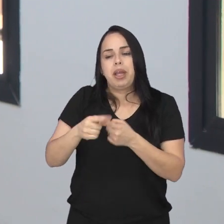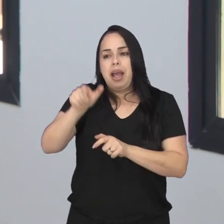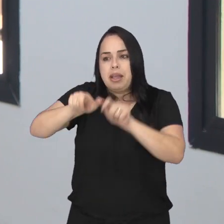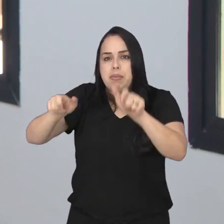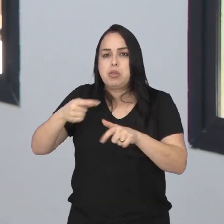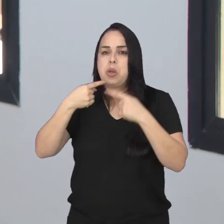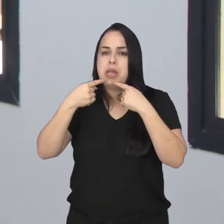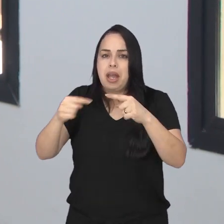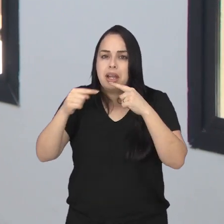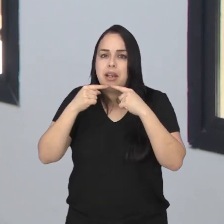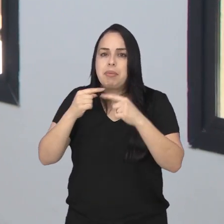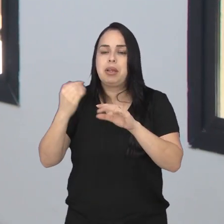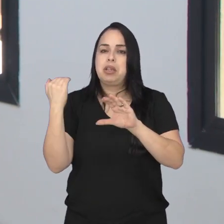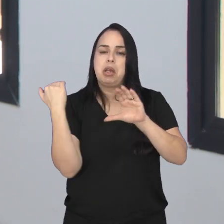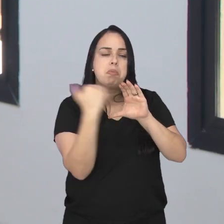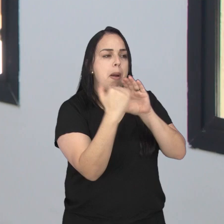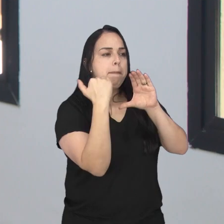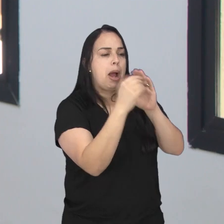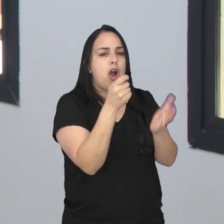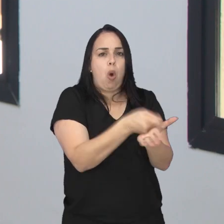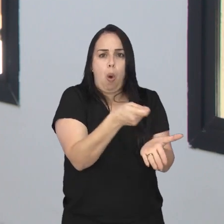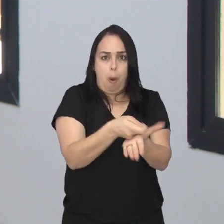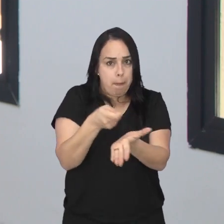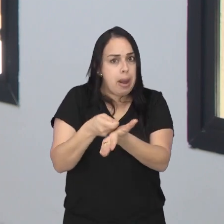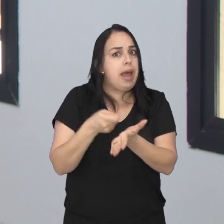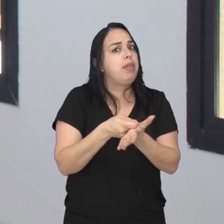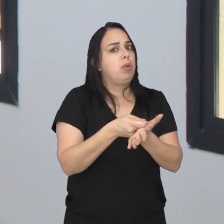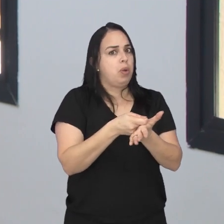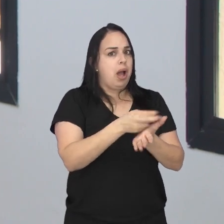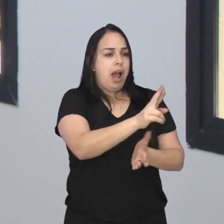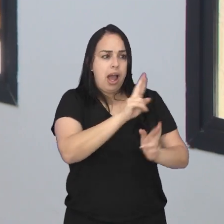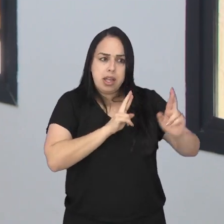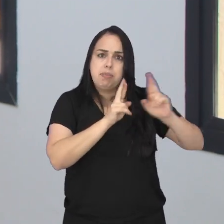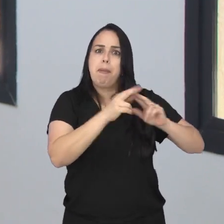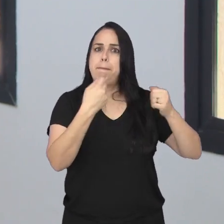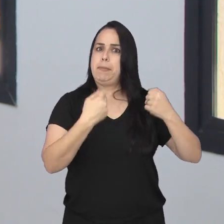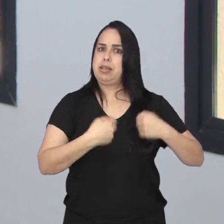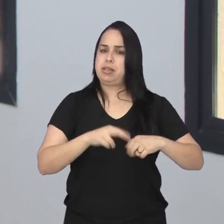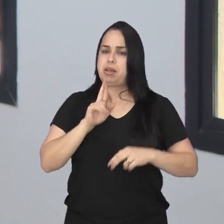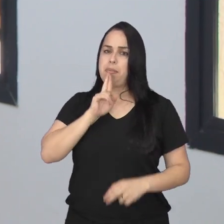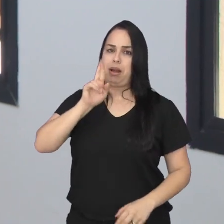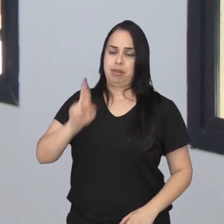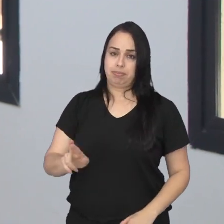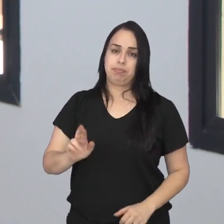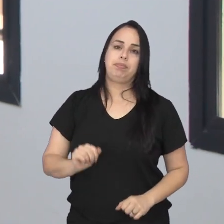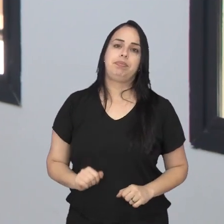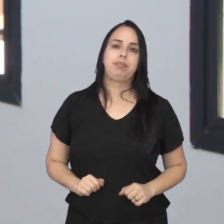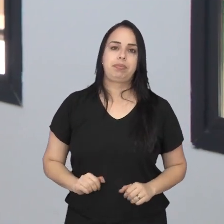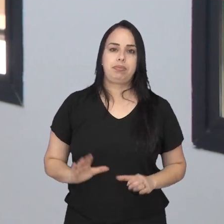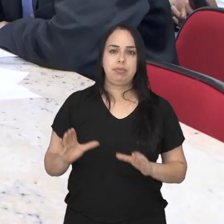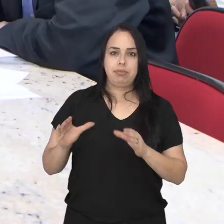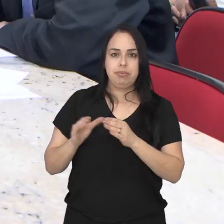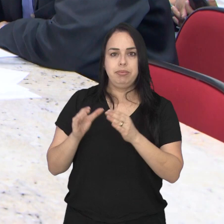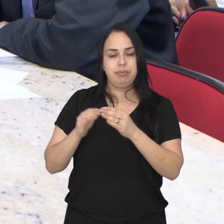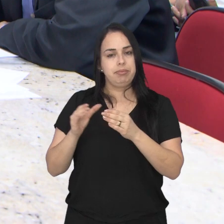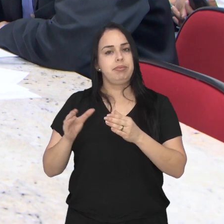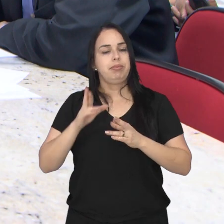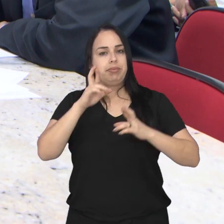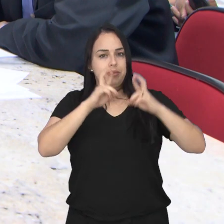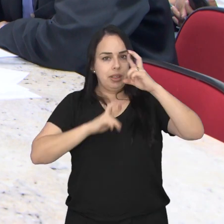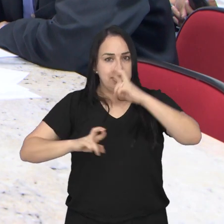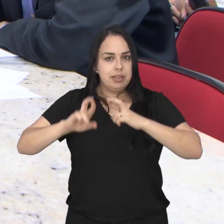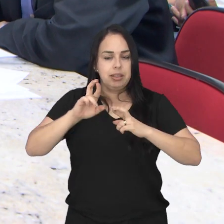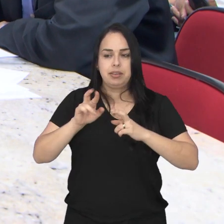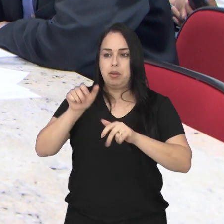reclamações essas demandas e caminhando para secretarias cobrando cobrando respostas que tem que ter resposta é papel